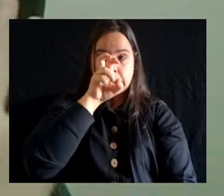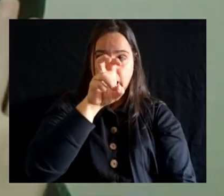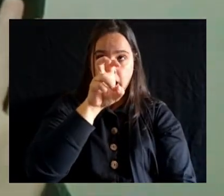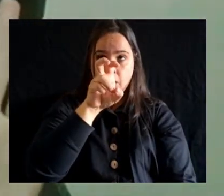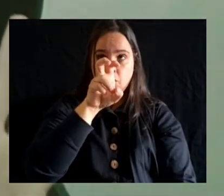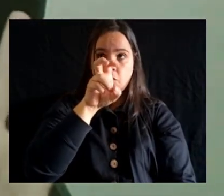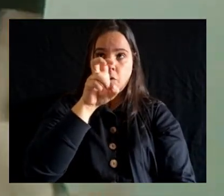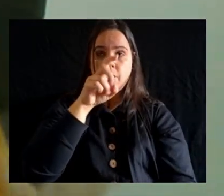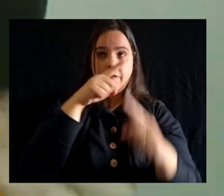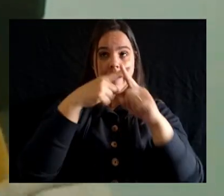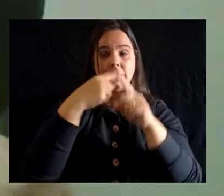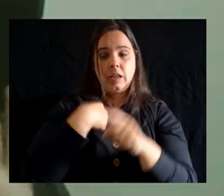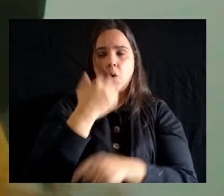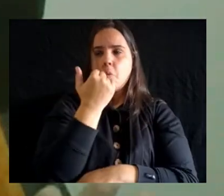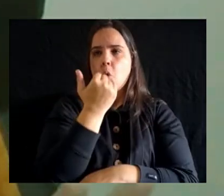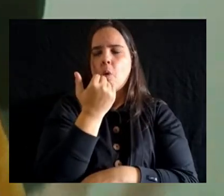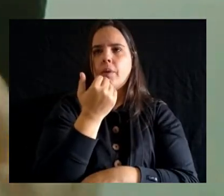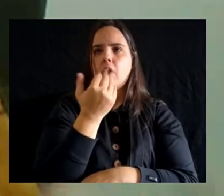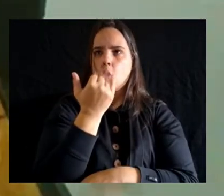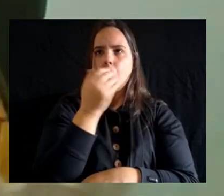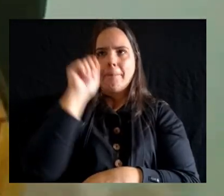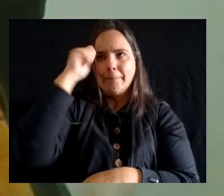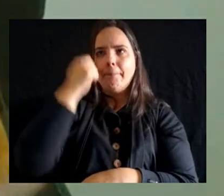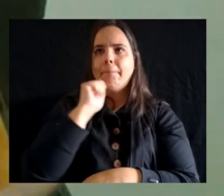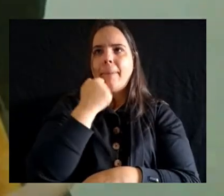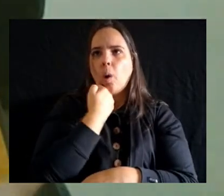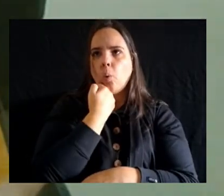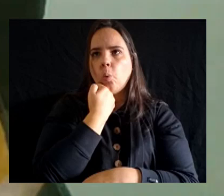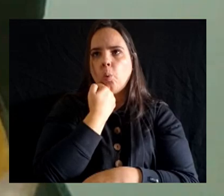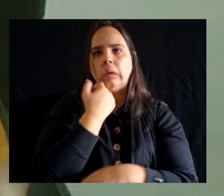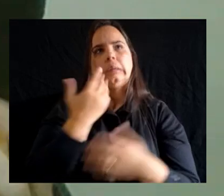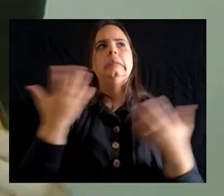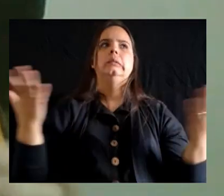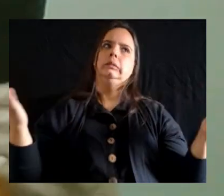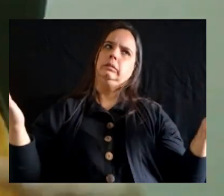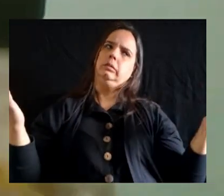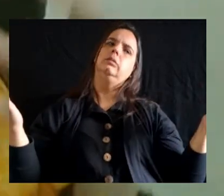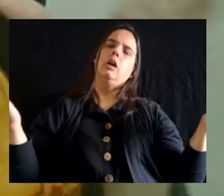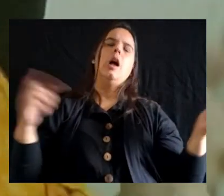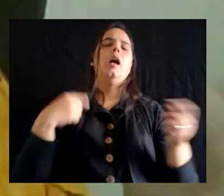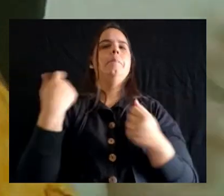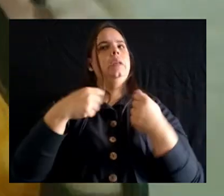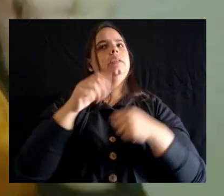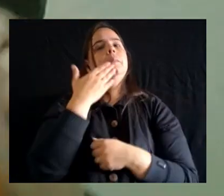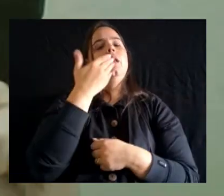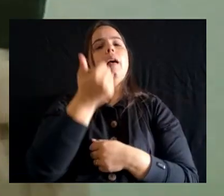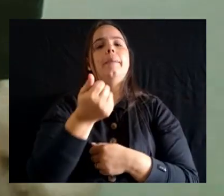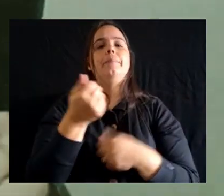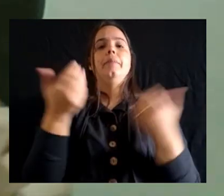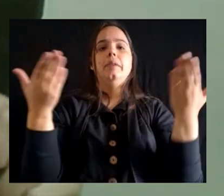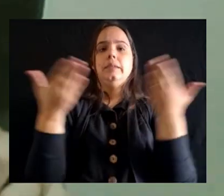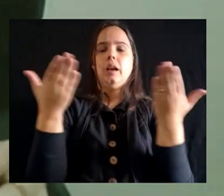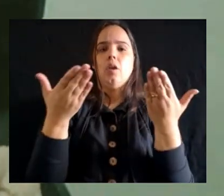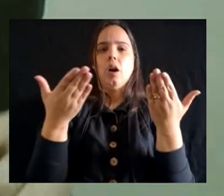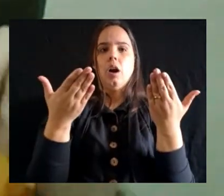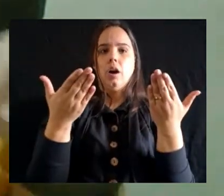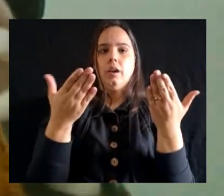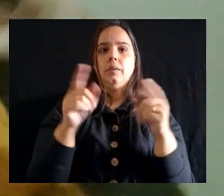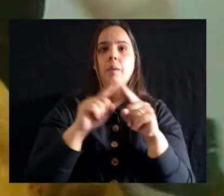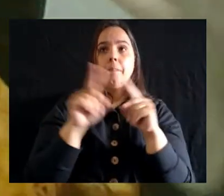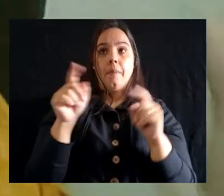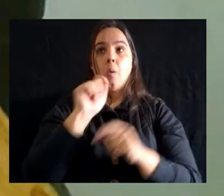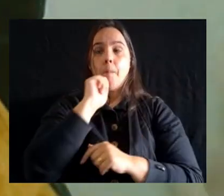pão. Poxa, alguma coisa a gente pode melhorar aí. Mas o meu pãozinho ali no café da